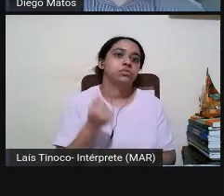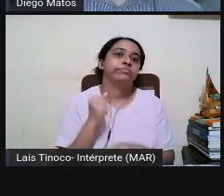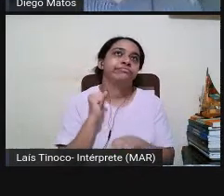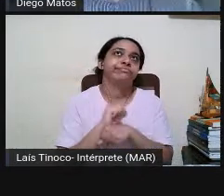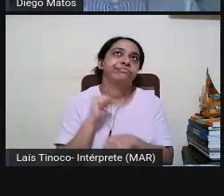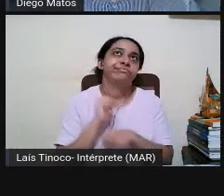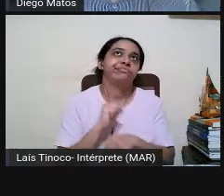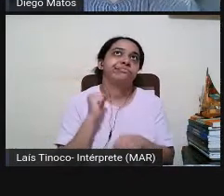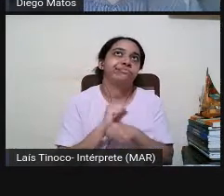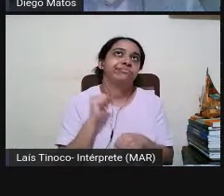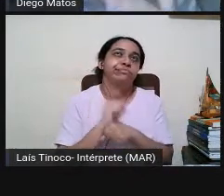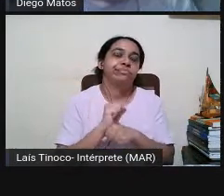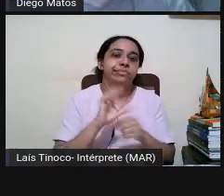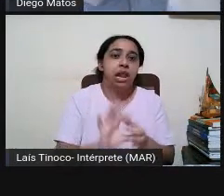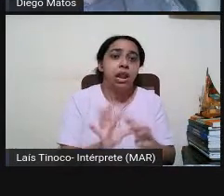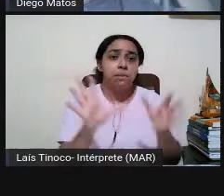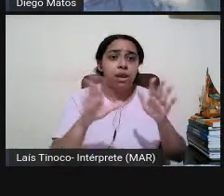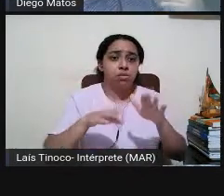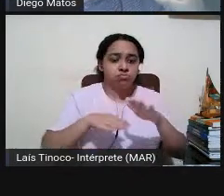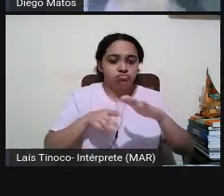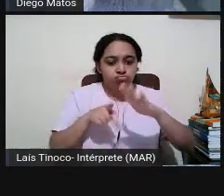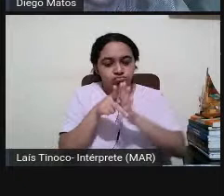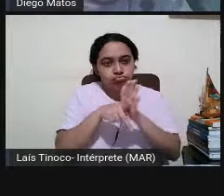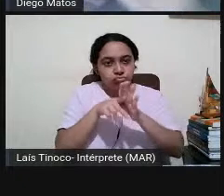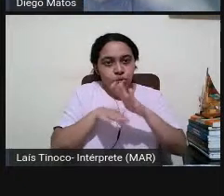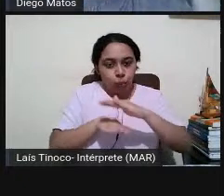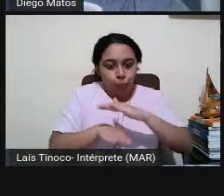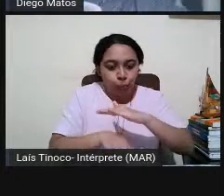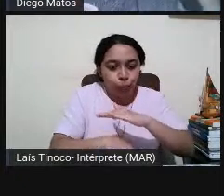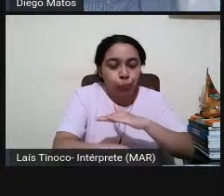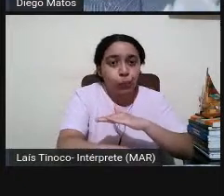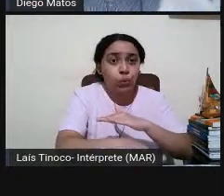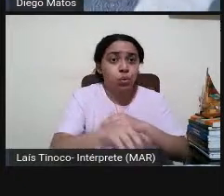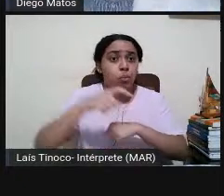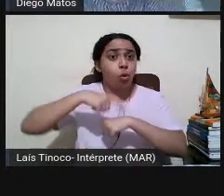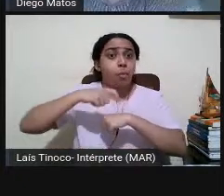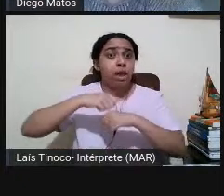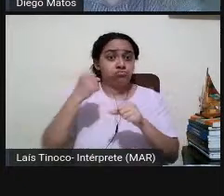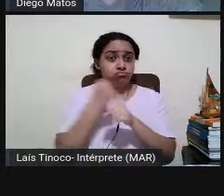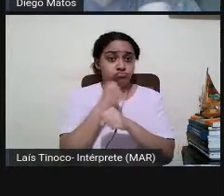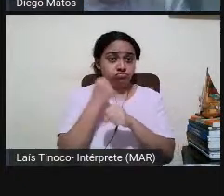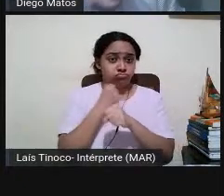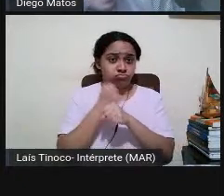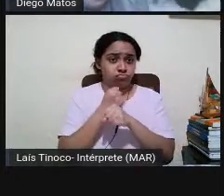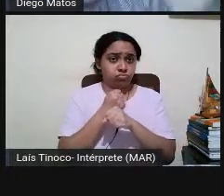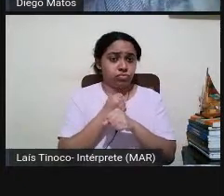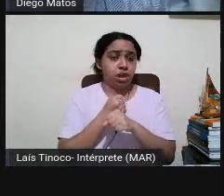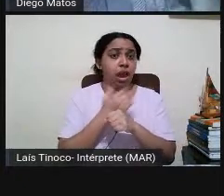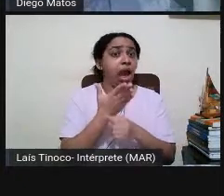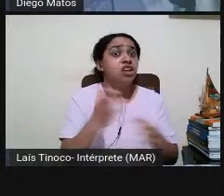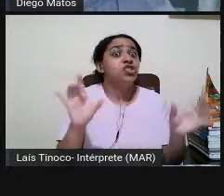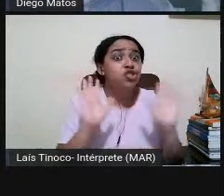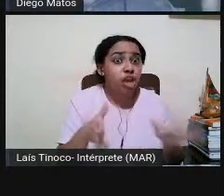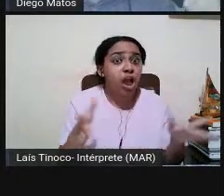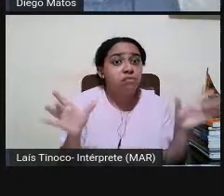tá isso já algo problemático na fase de instalação então tô voltando um pouquinho uma coisa A Ferrovia construída quando ela